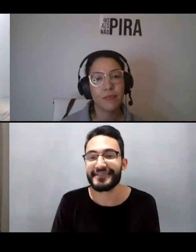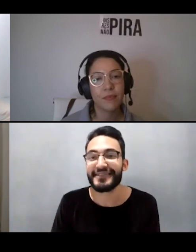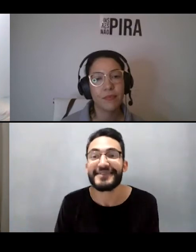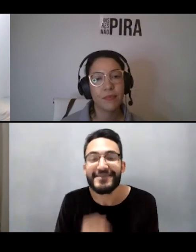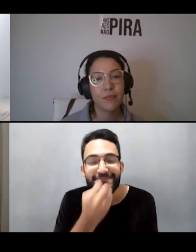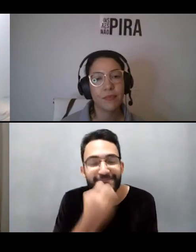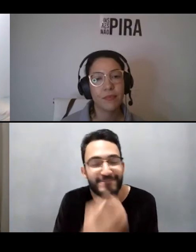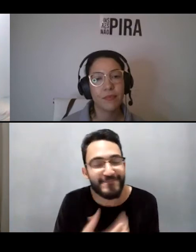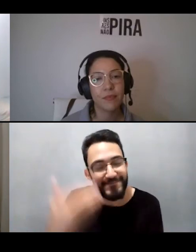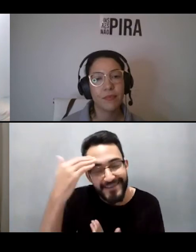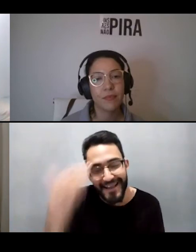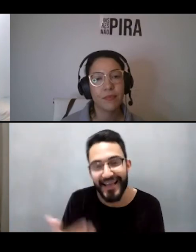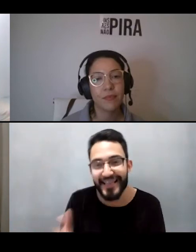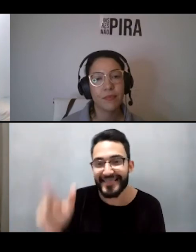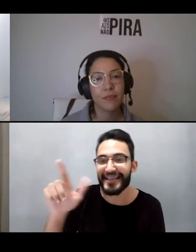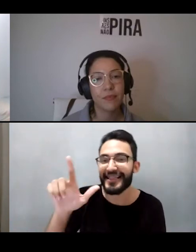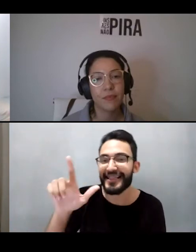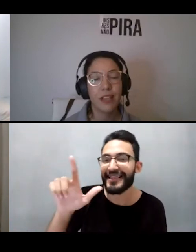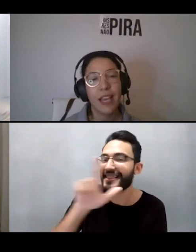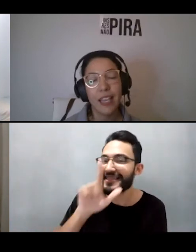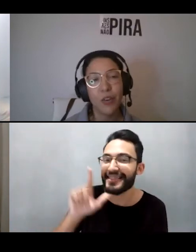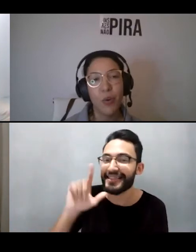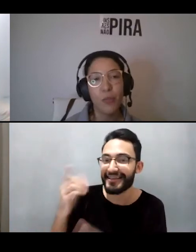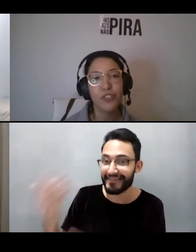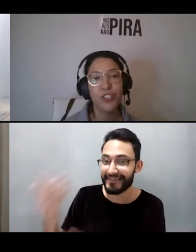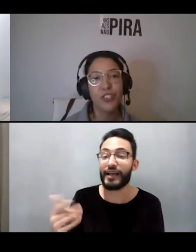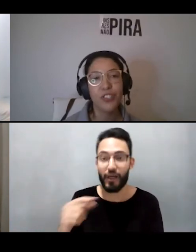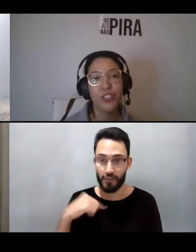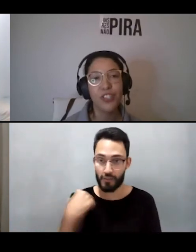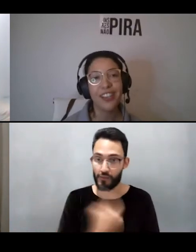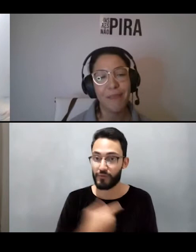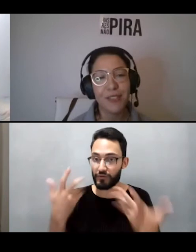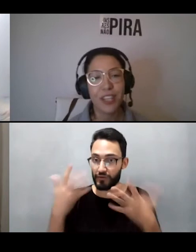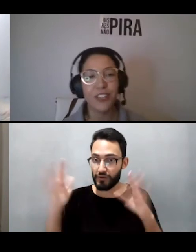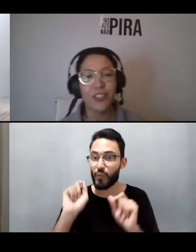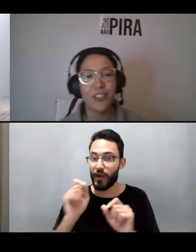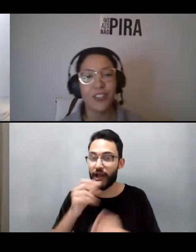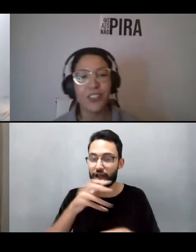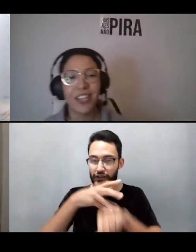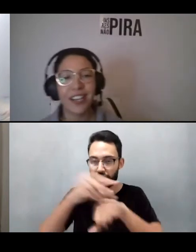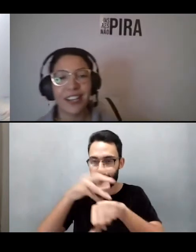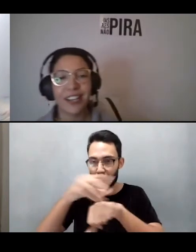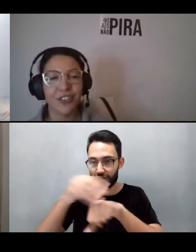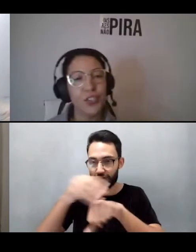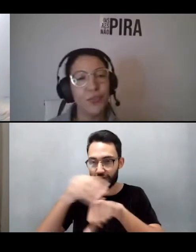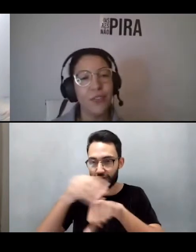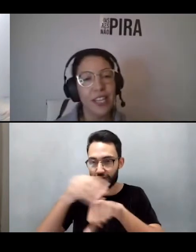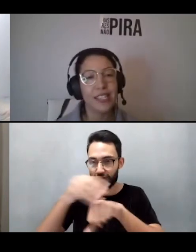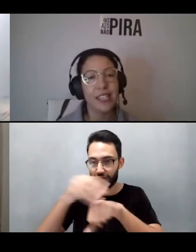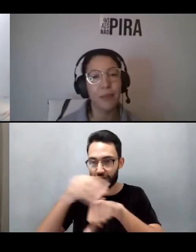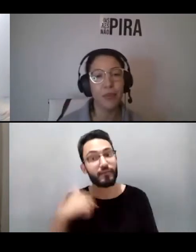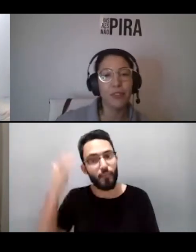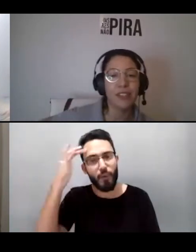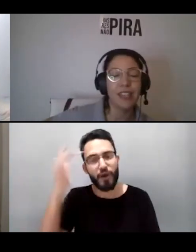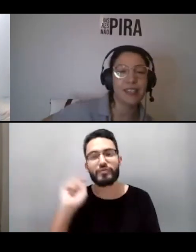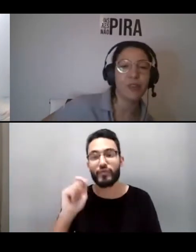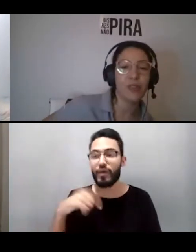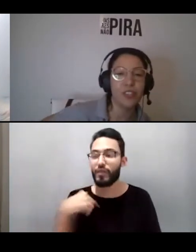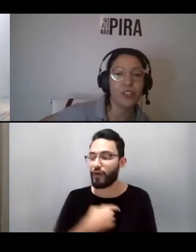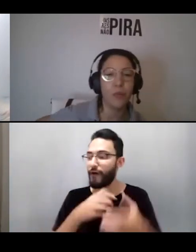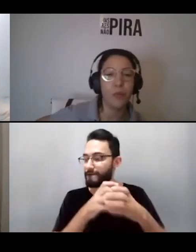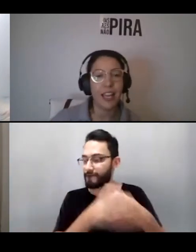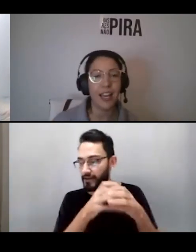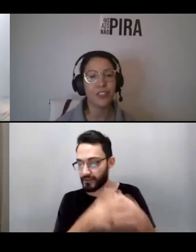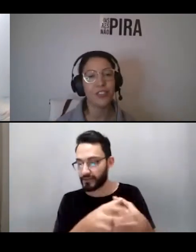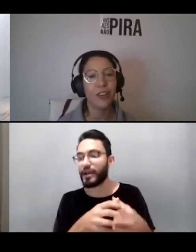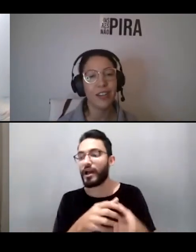Ali. Na verdade, estando aí como dicas, né, mais do que dicas, acho que a gente vivencia muito dessa coisa